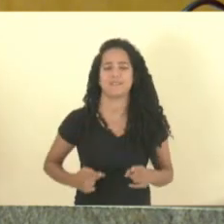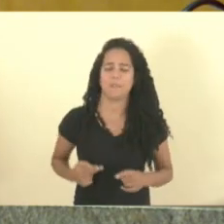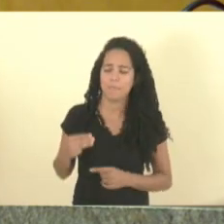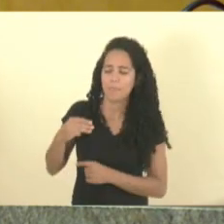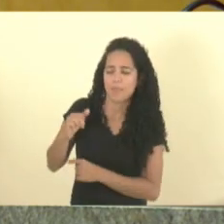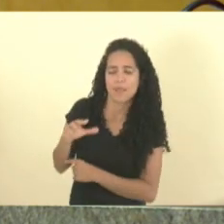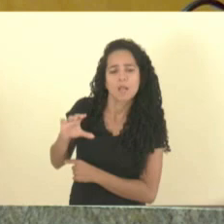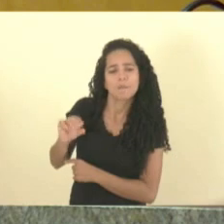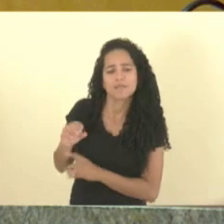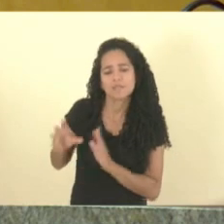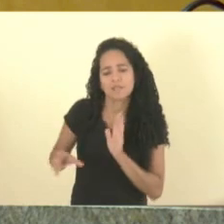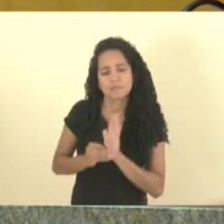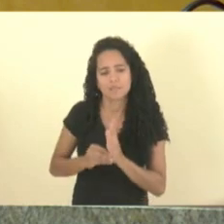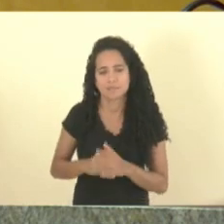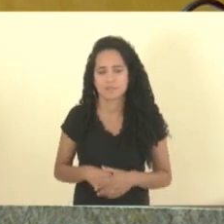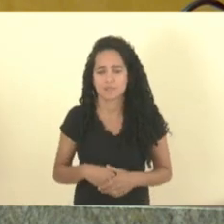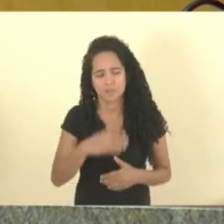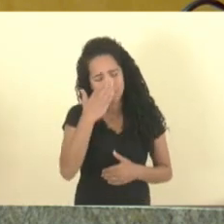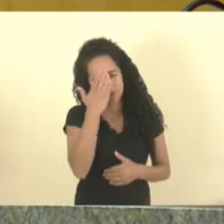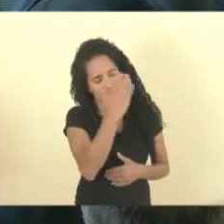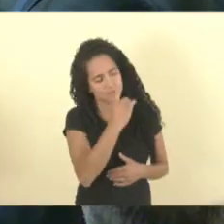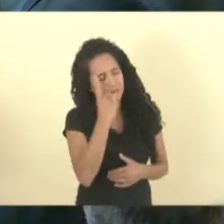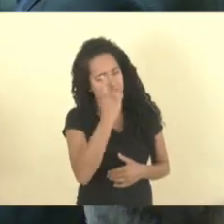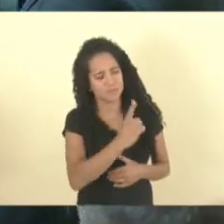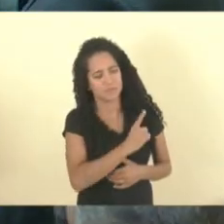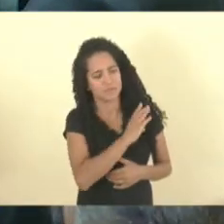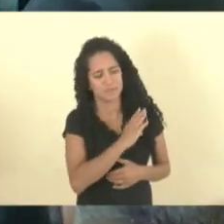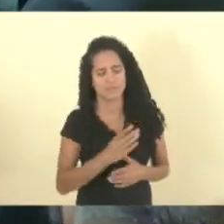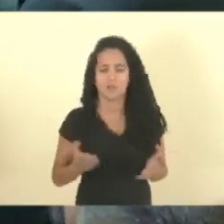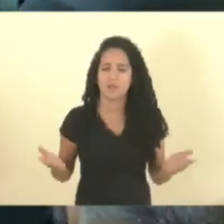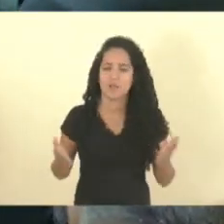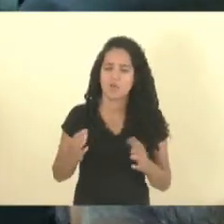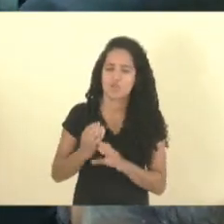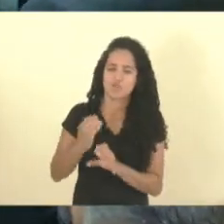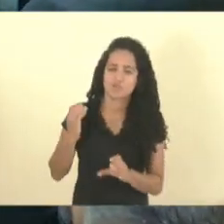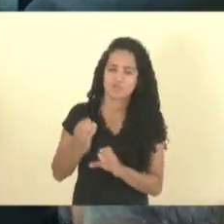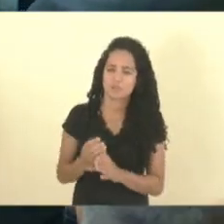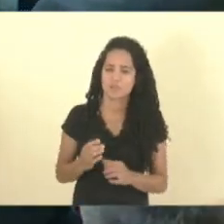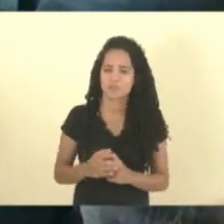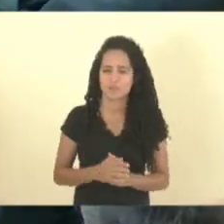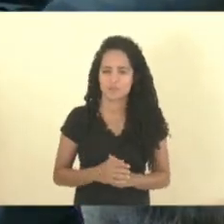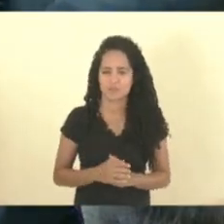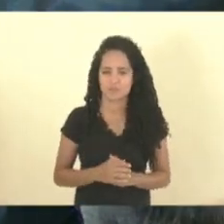Santos pela emenda. Obrigado, deputado Danilo. Com o relator, deputado José Esmeraldo.